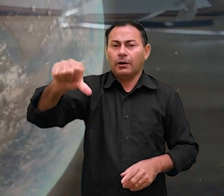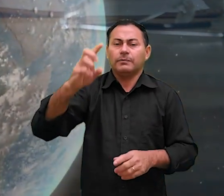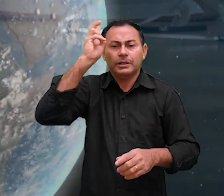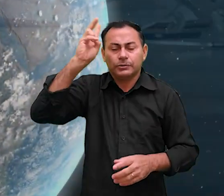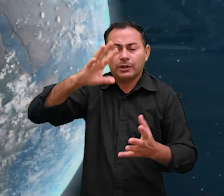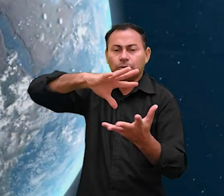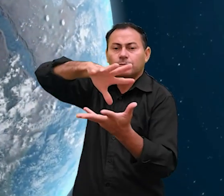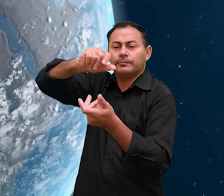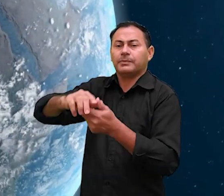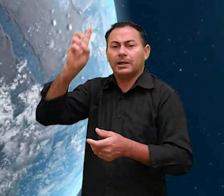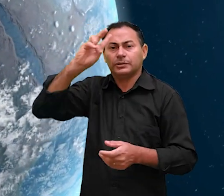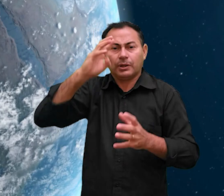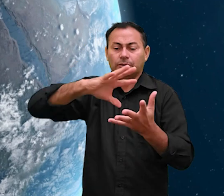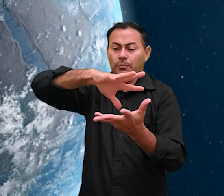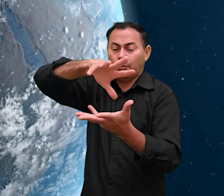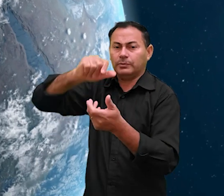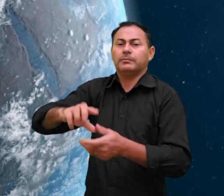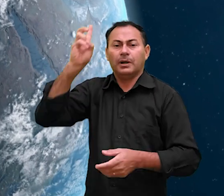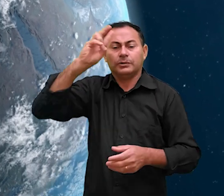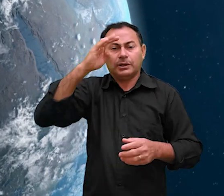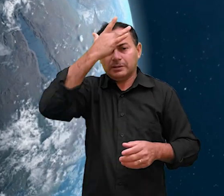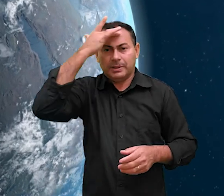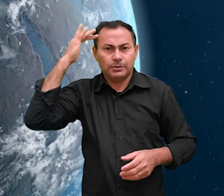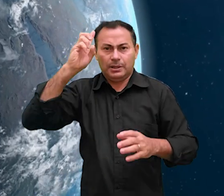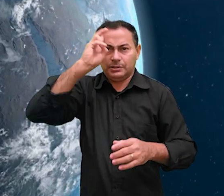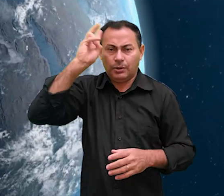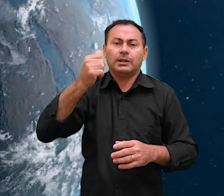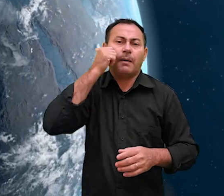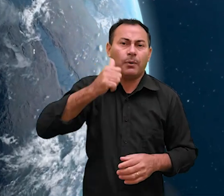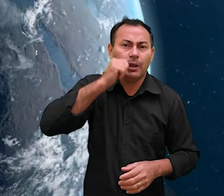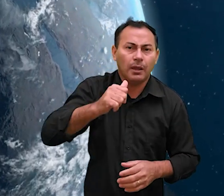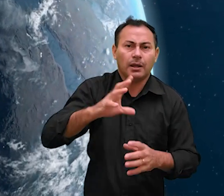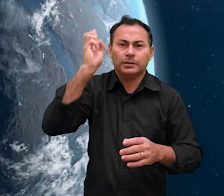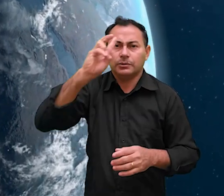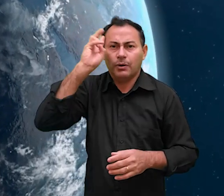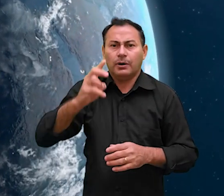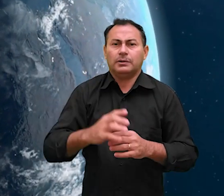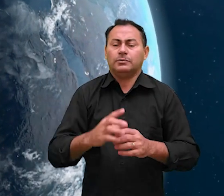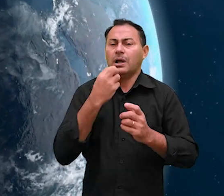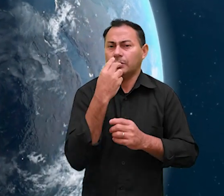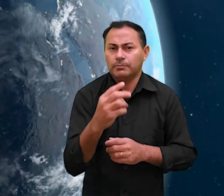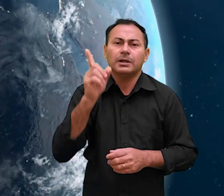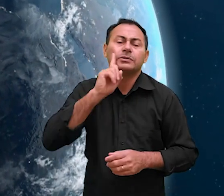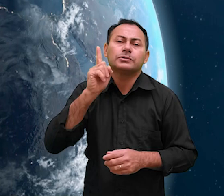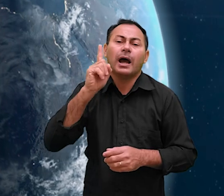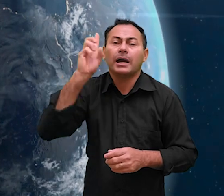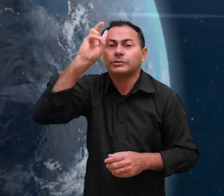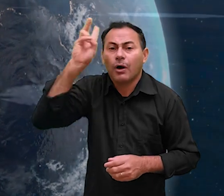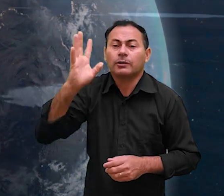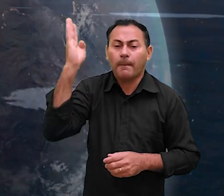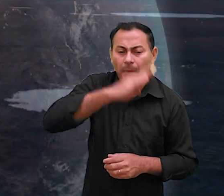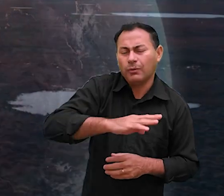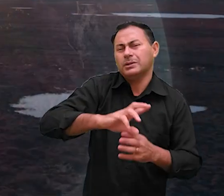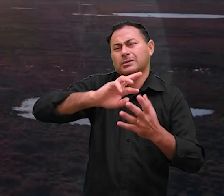à história do universo, à história da Terra, à história do homem, à história da mulher, à história dos idiomas, à história do mal,